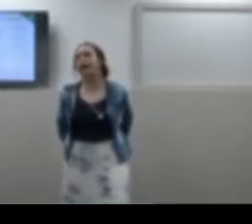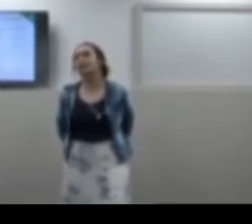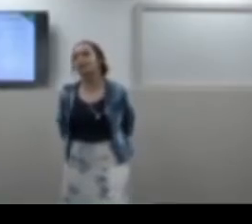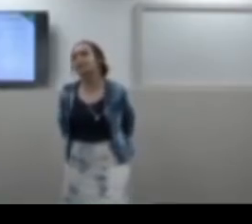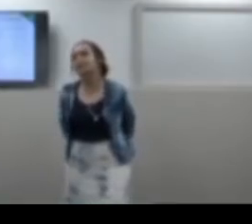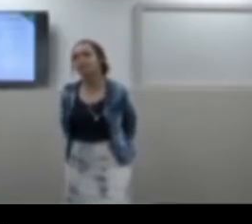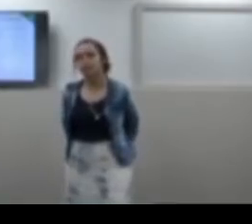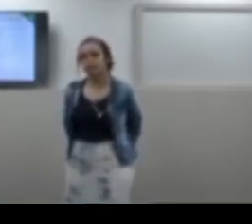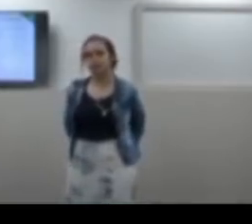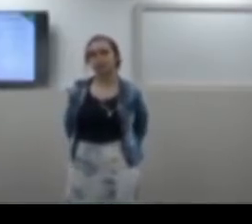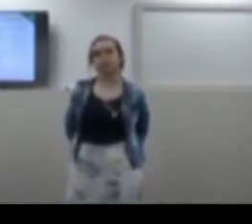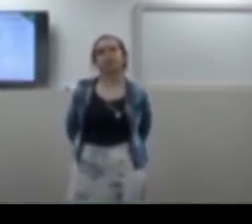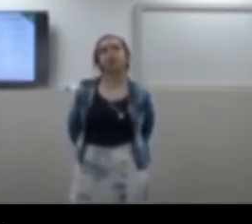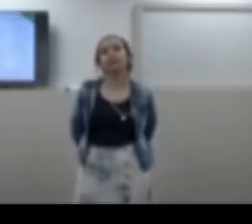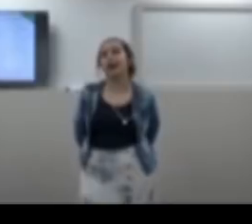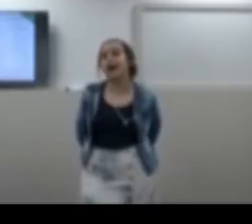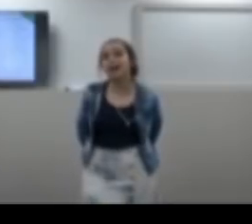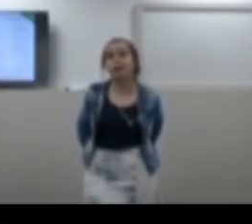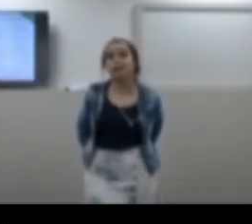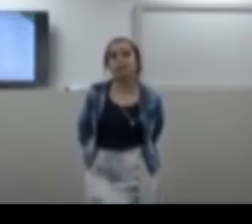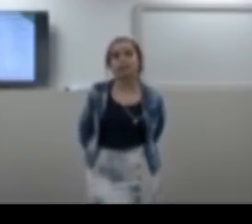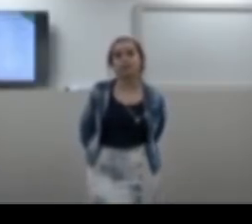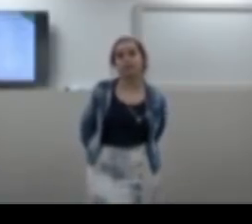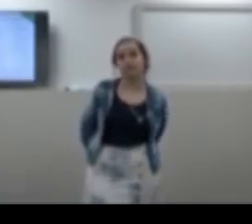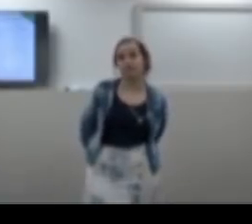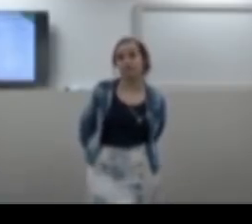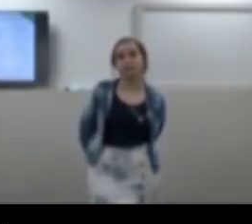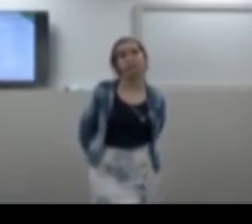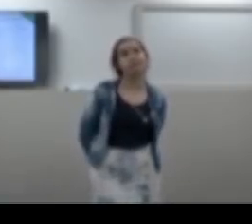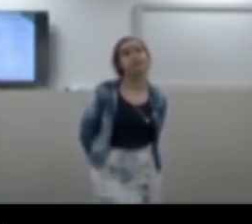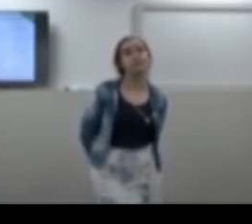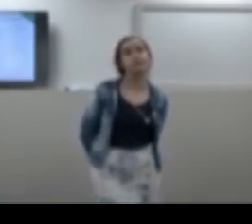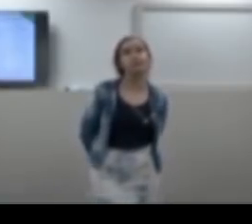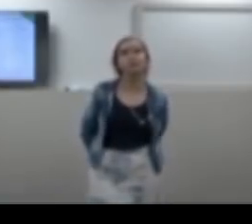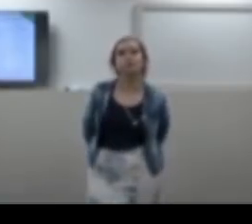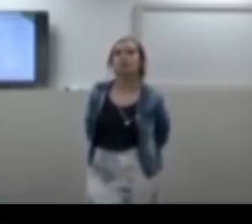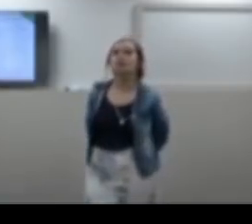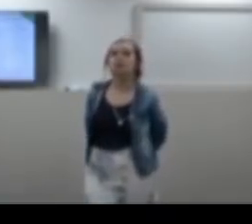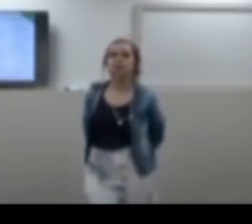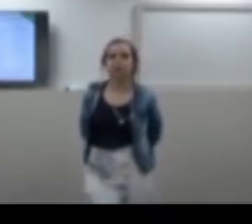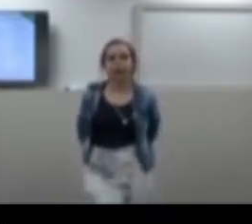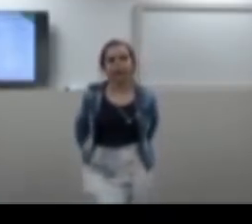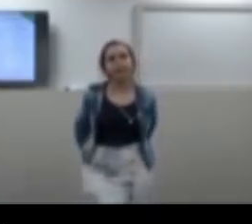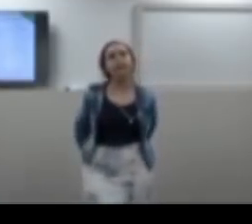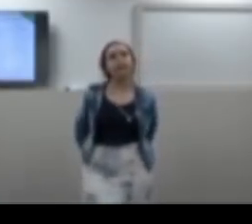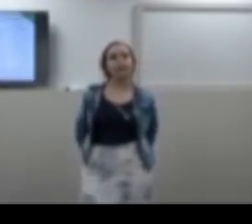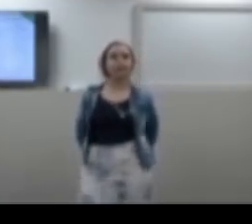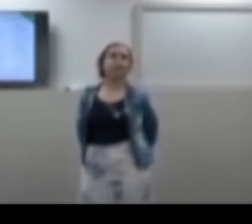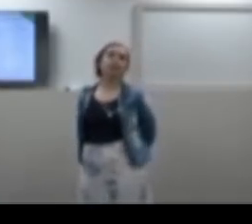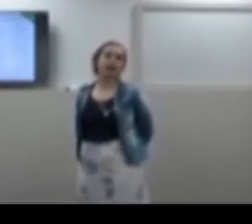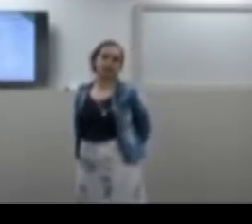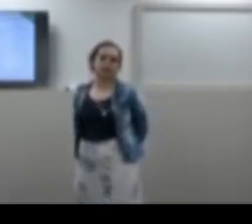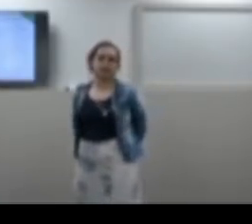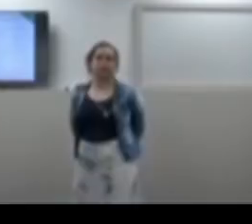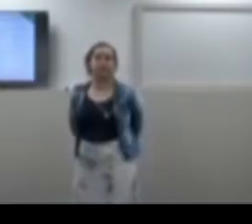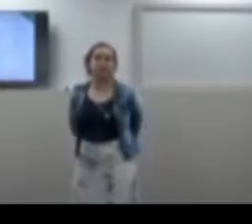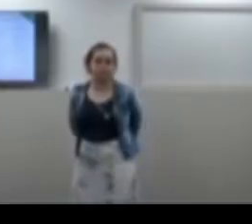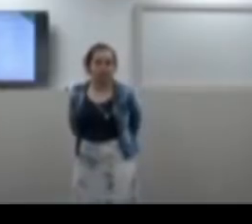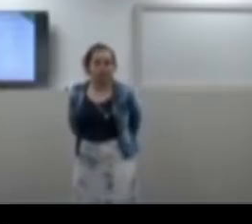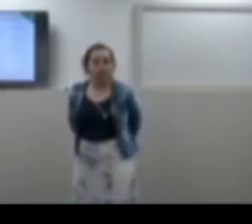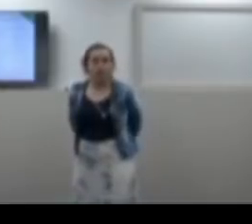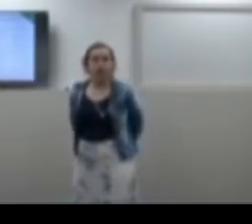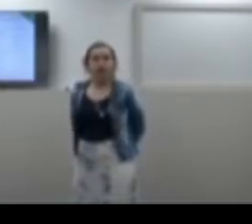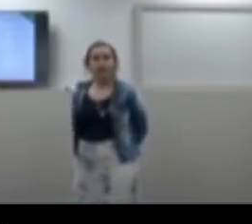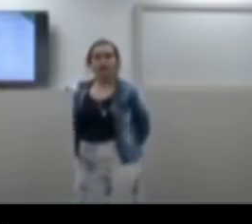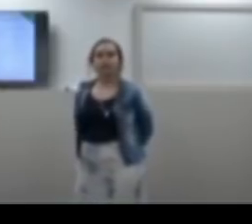para eu criar gado aqui, que eu não vou precisar cortar árvores, não vou precisar gastar com isso. Então vão lá e colocam o gado nessa